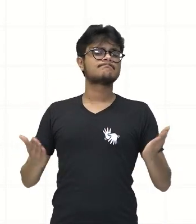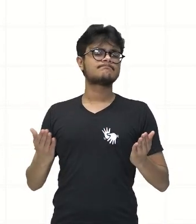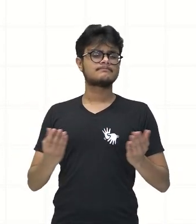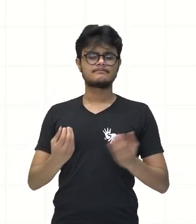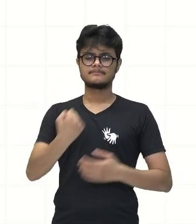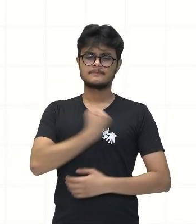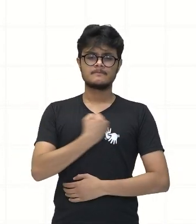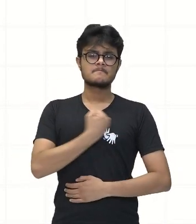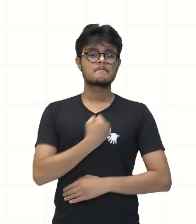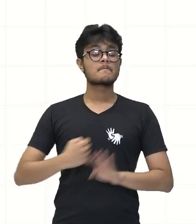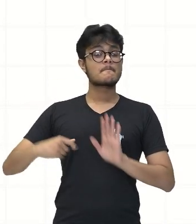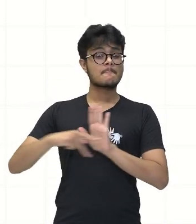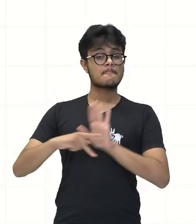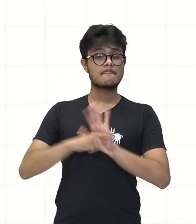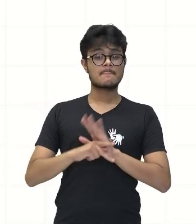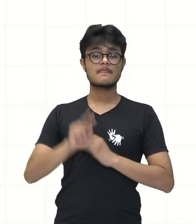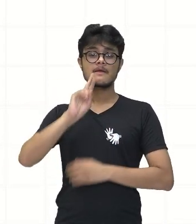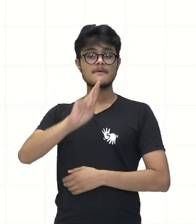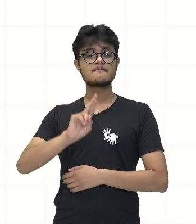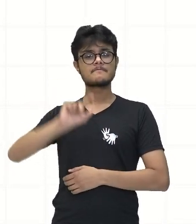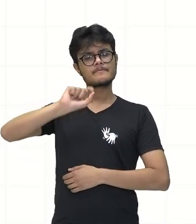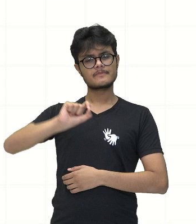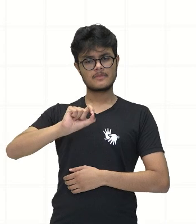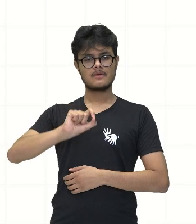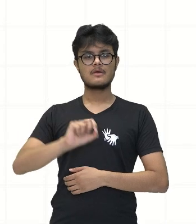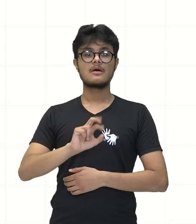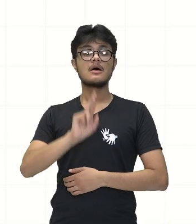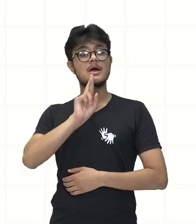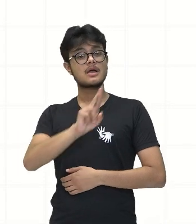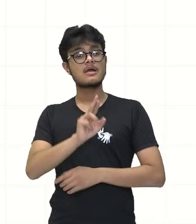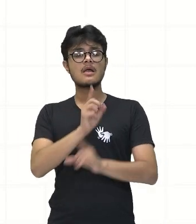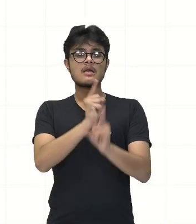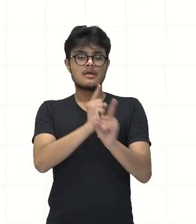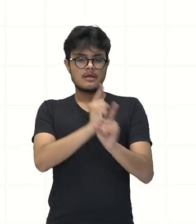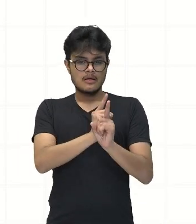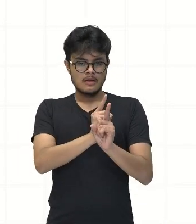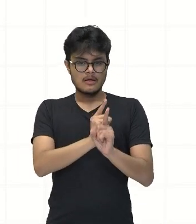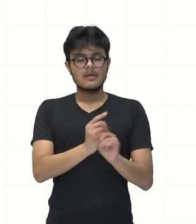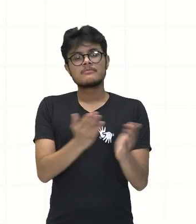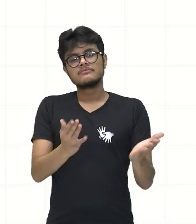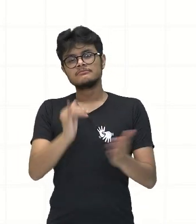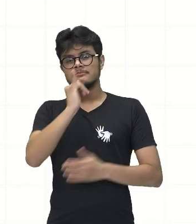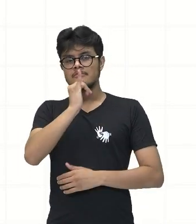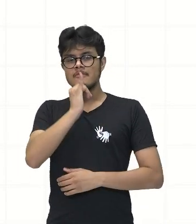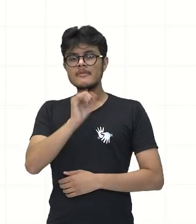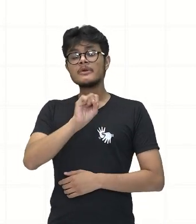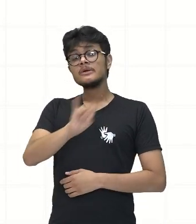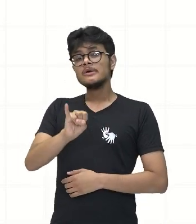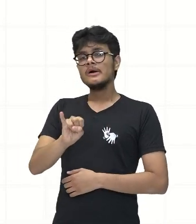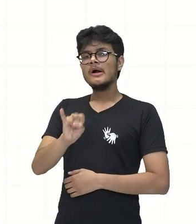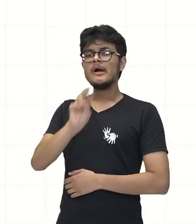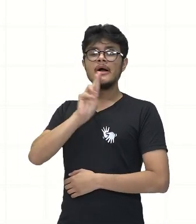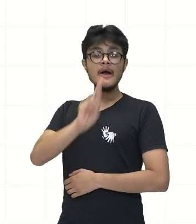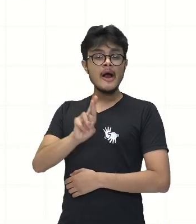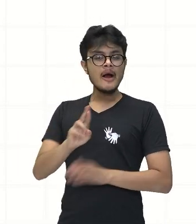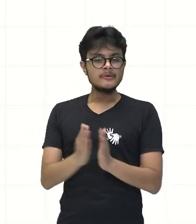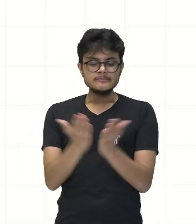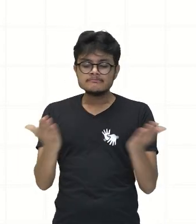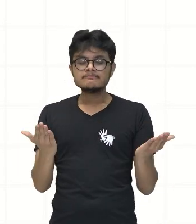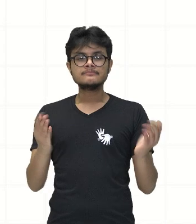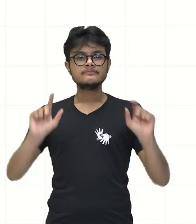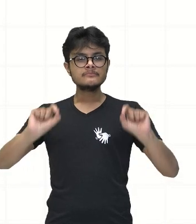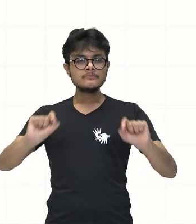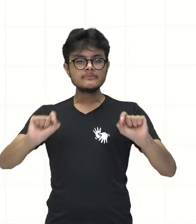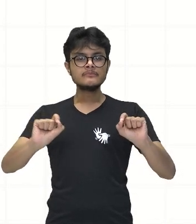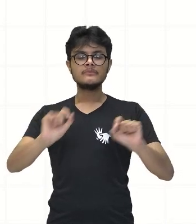radical, no qual o índice é igual ao produto, ou seja, toda vez que eu tenho produto na matemática, eu tenho que lembrar,